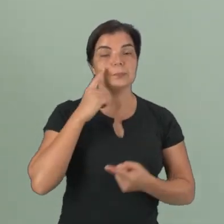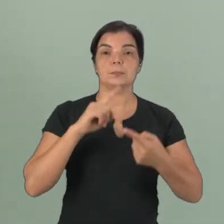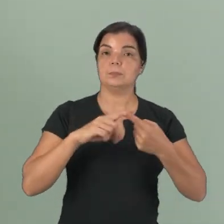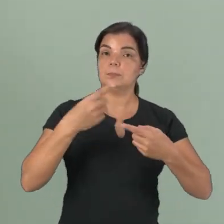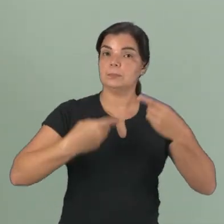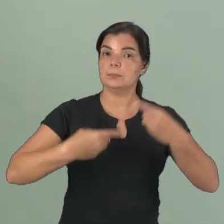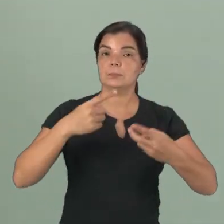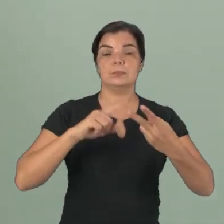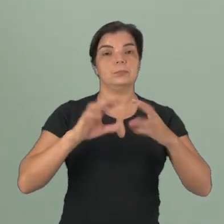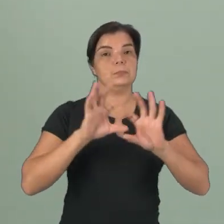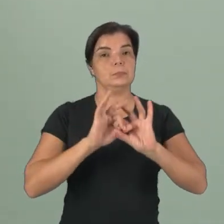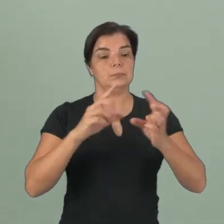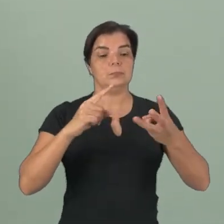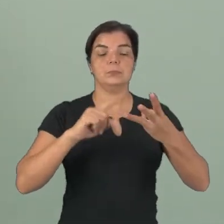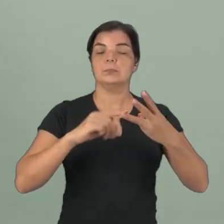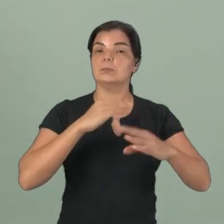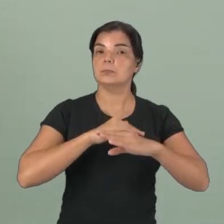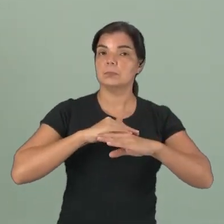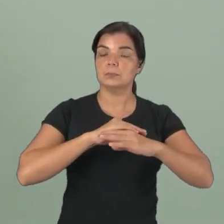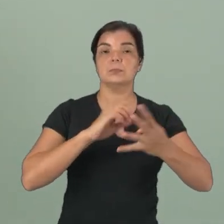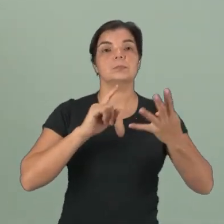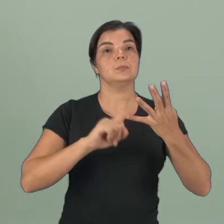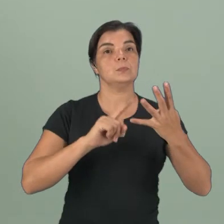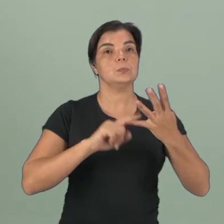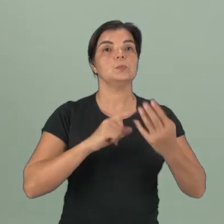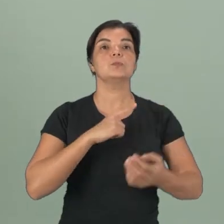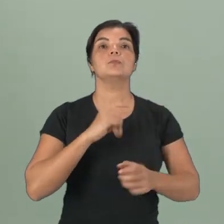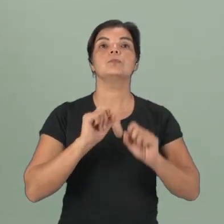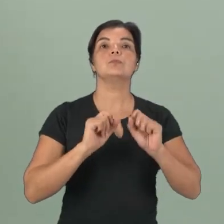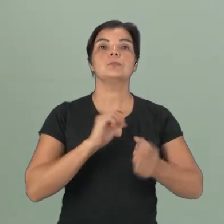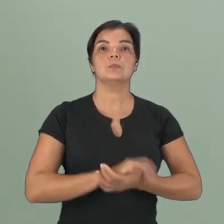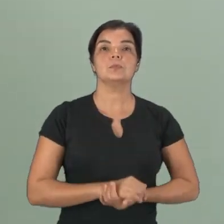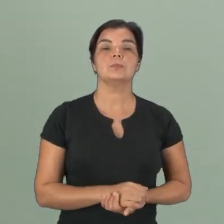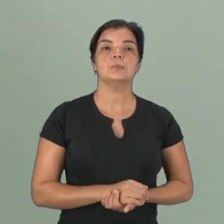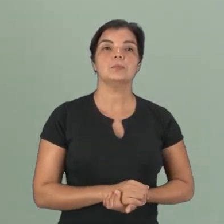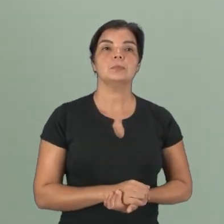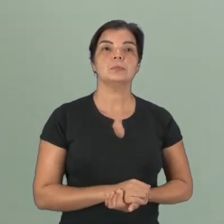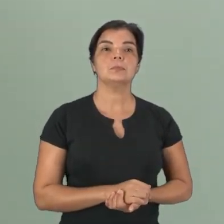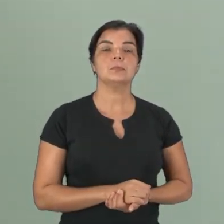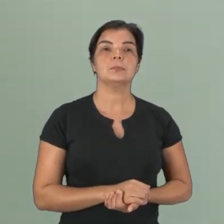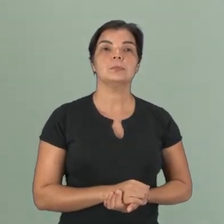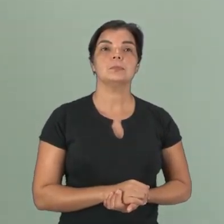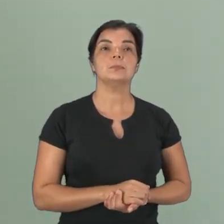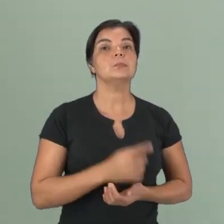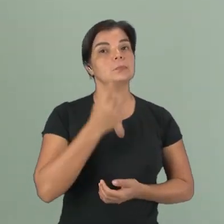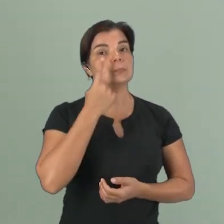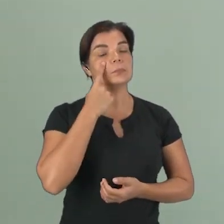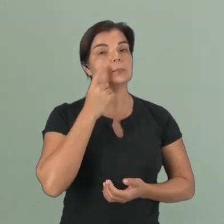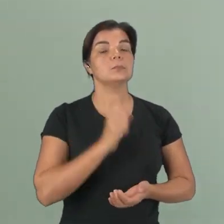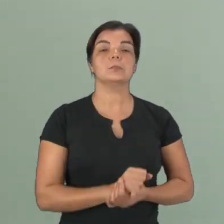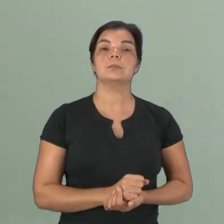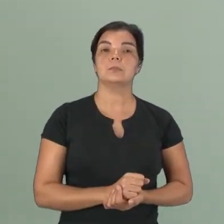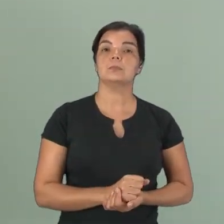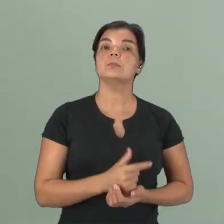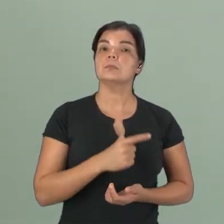política, liberdade e agora igualdade. E aí, por último, a gente tem continuando ali, observem